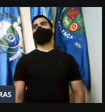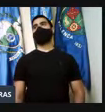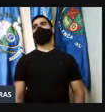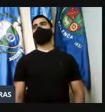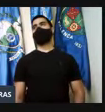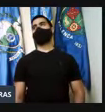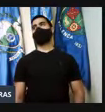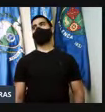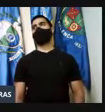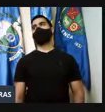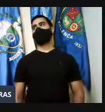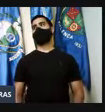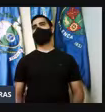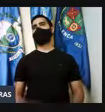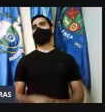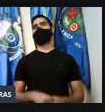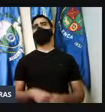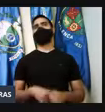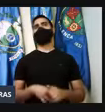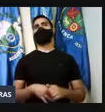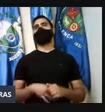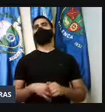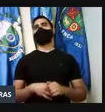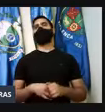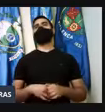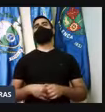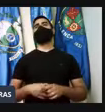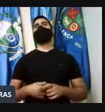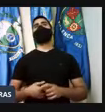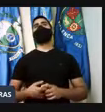Aprovo, presidente. E Silvio não se encontra mais.